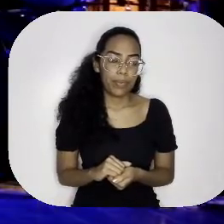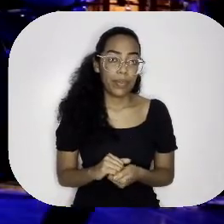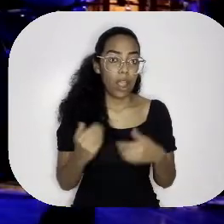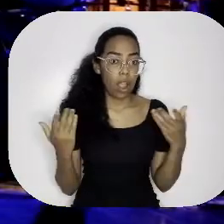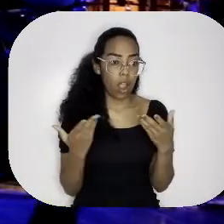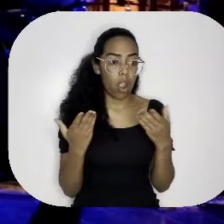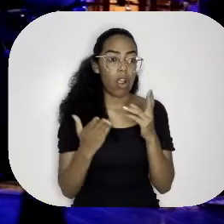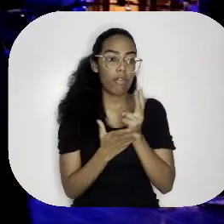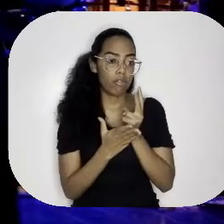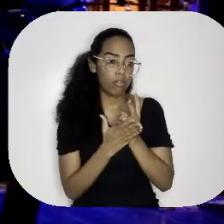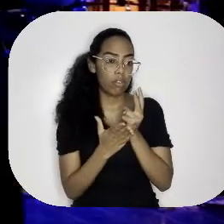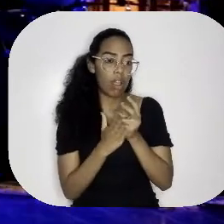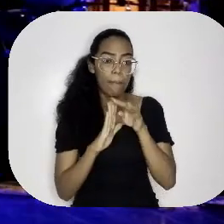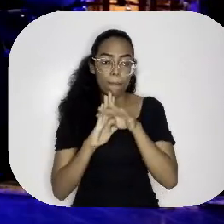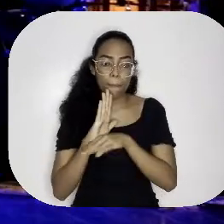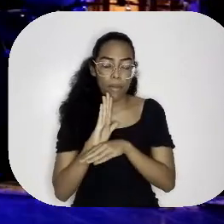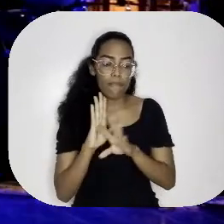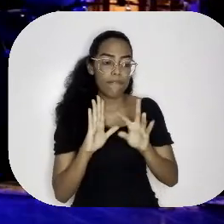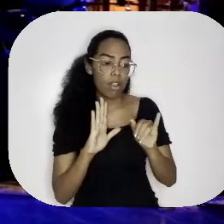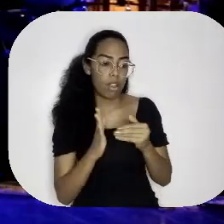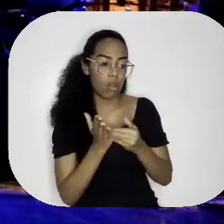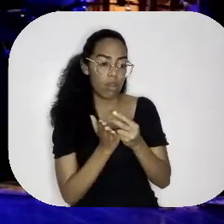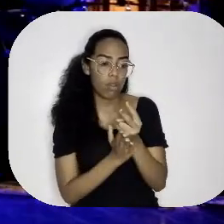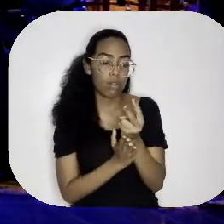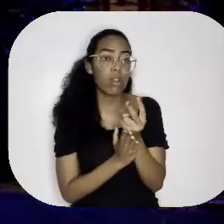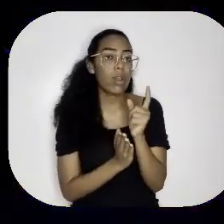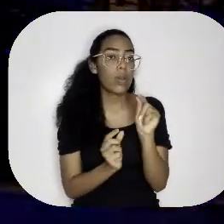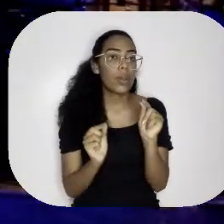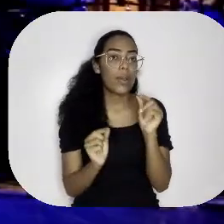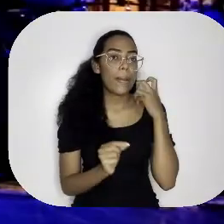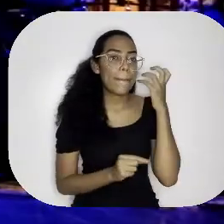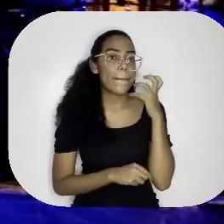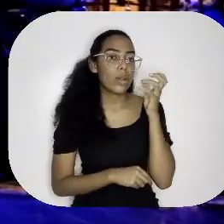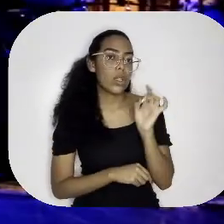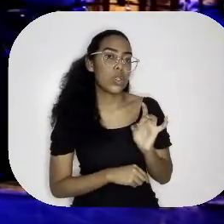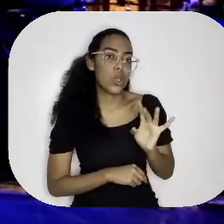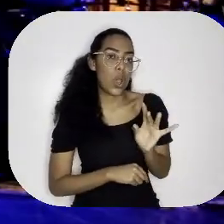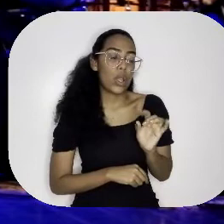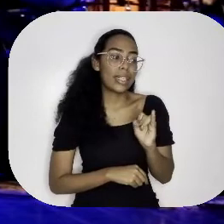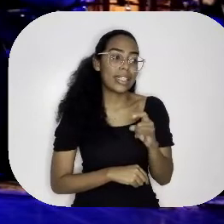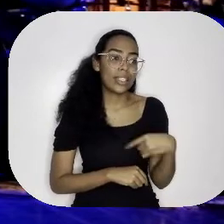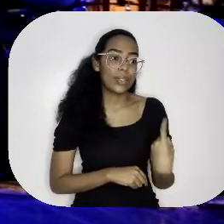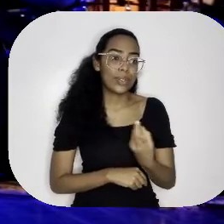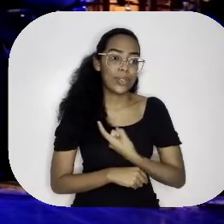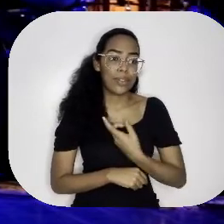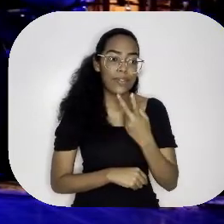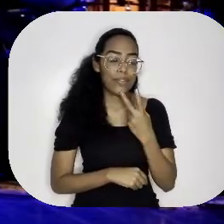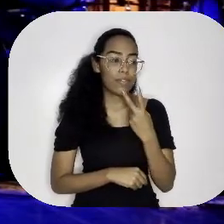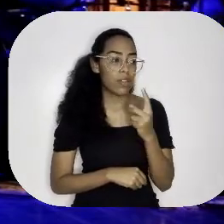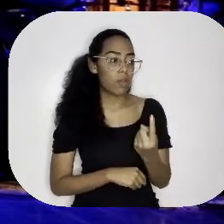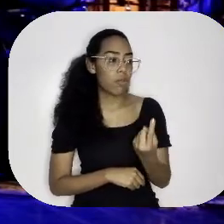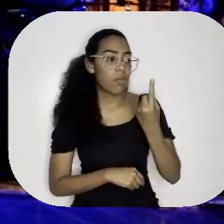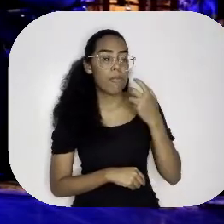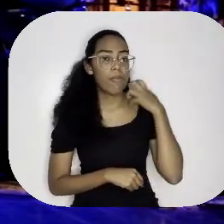E seguindo nessa mesma linha, vou fugir só mais uma música, viu, Lu, aqui do nosso roteiro. Então, gente, então, já que foi dito o nome da Isaíra,